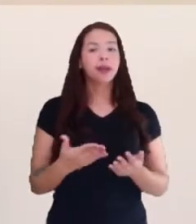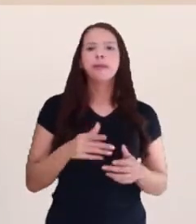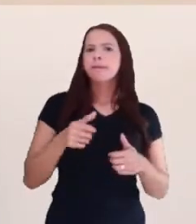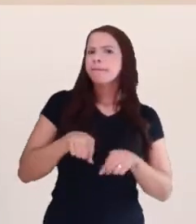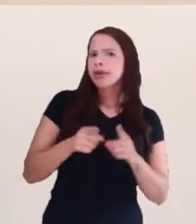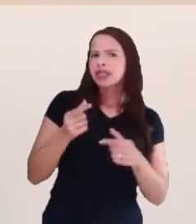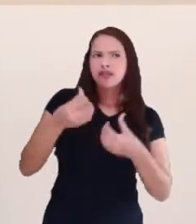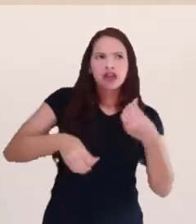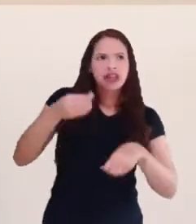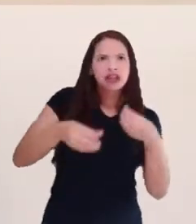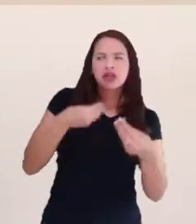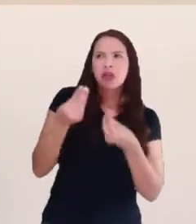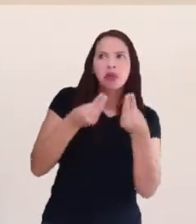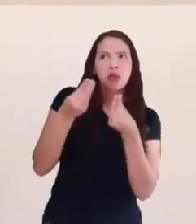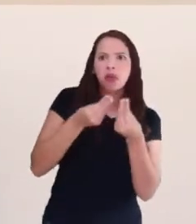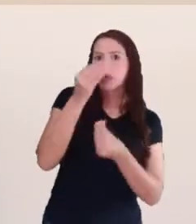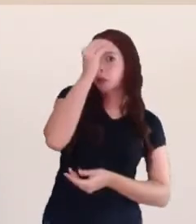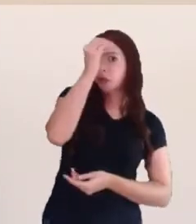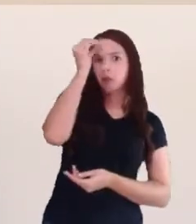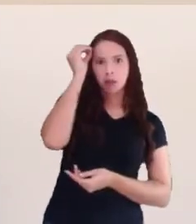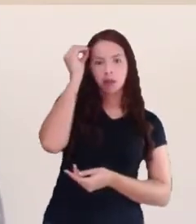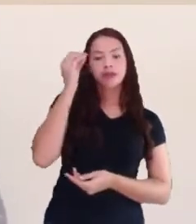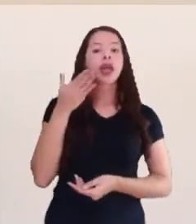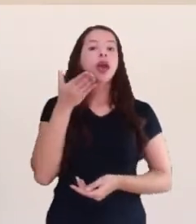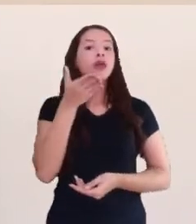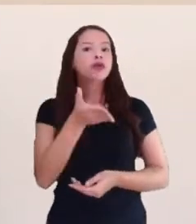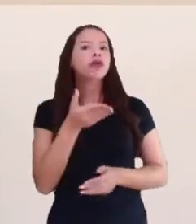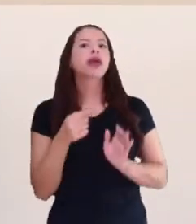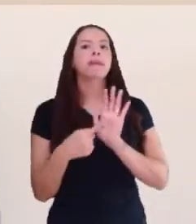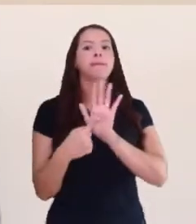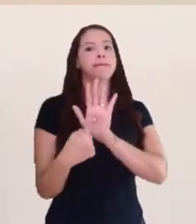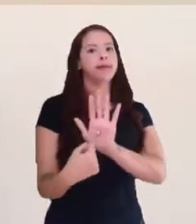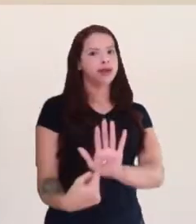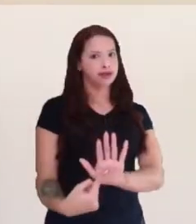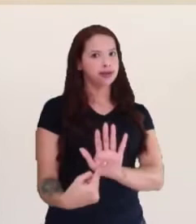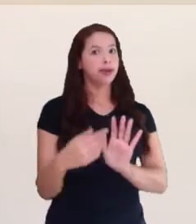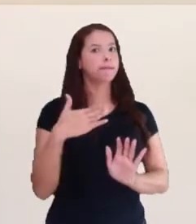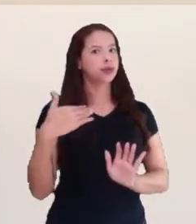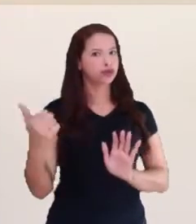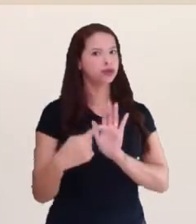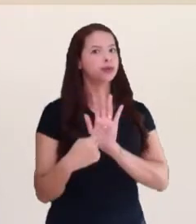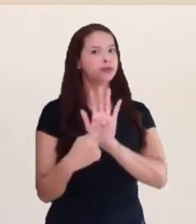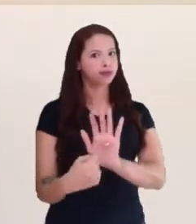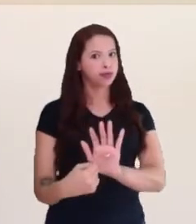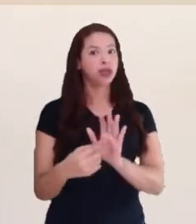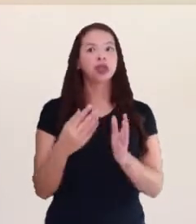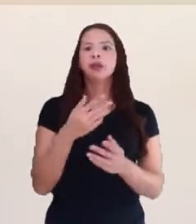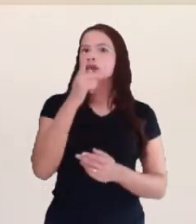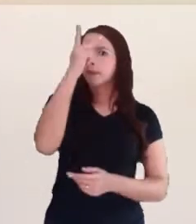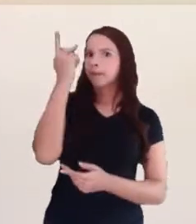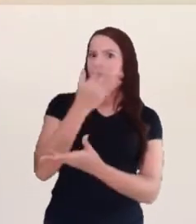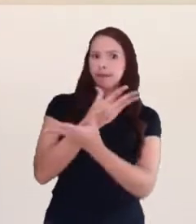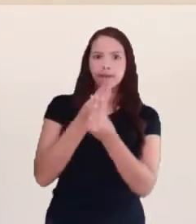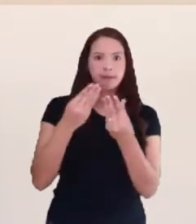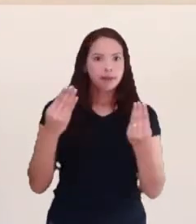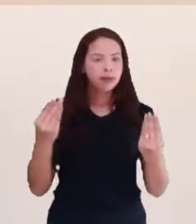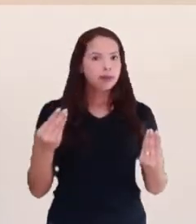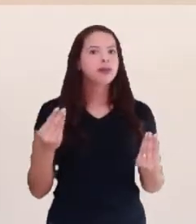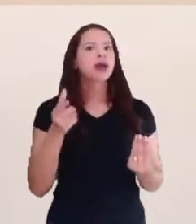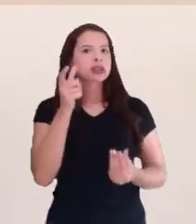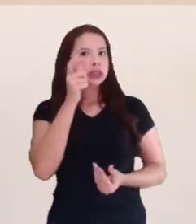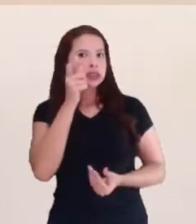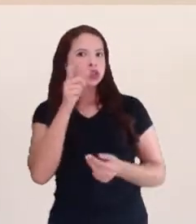Aí chegou o dia da apresentação, né? Desci com ele, fui pra lá pra sala, cheio de gente, a banca que ia examinar e tal. E eu super nervoso. Aí chamaram o meu